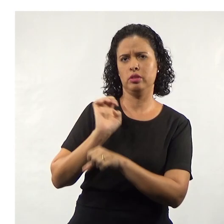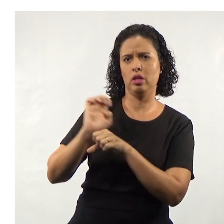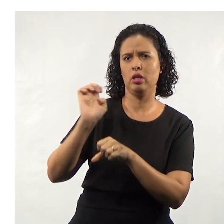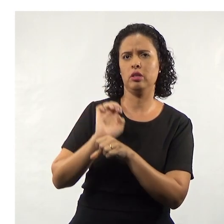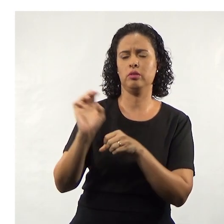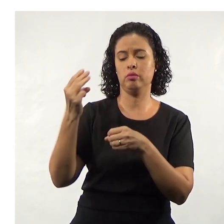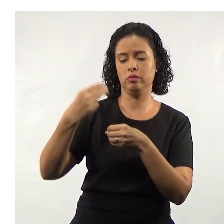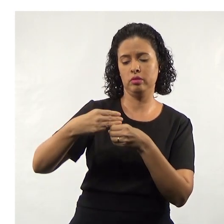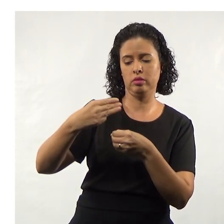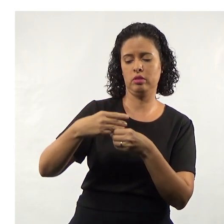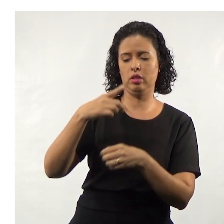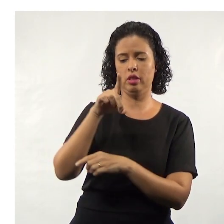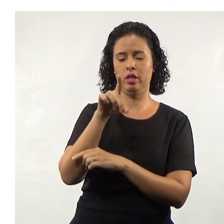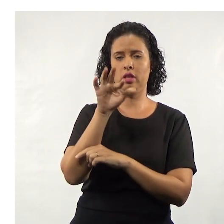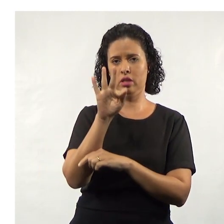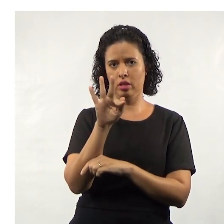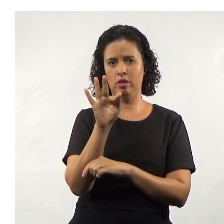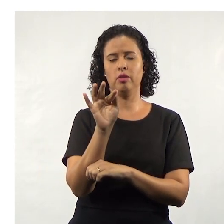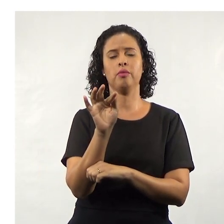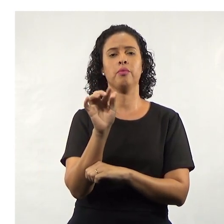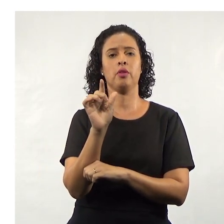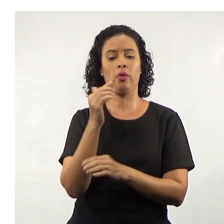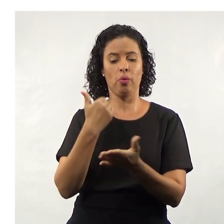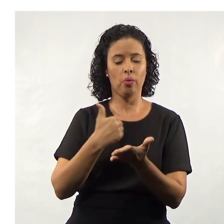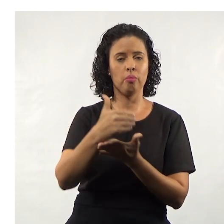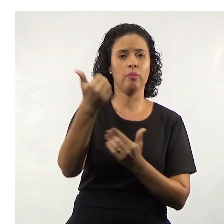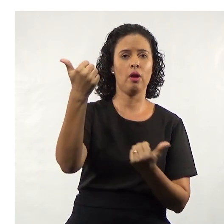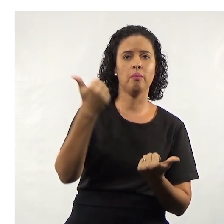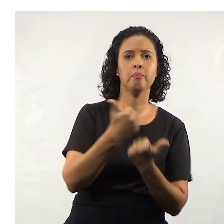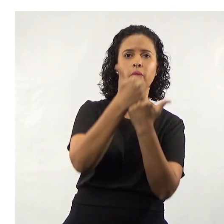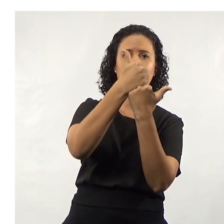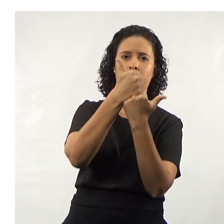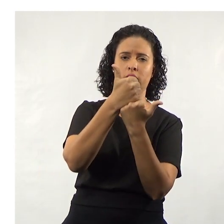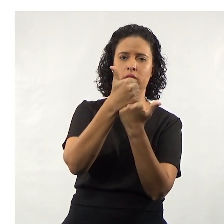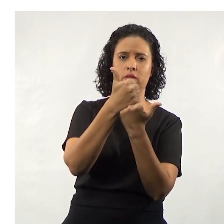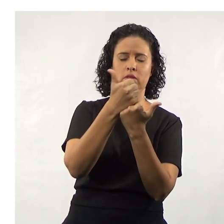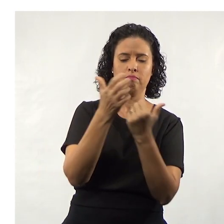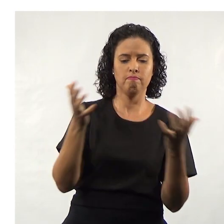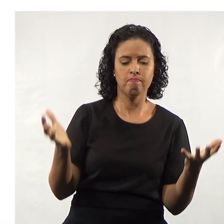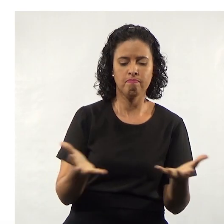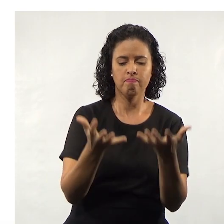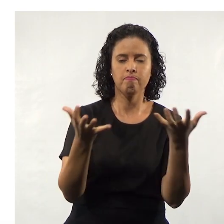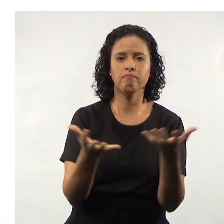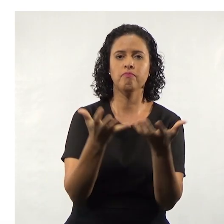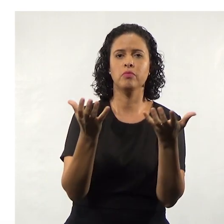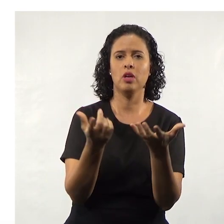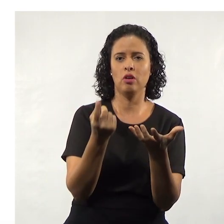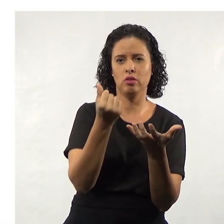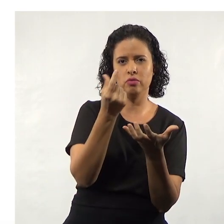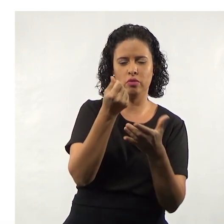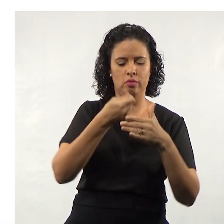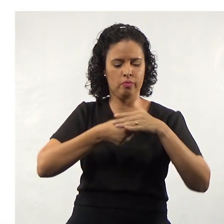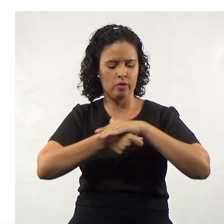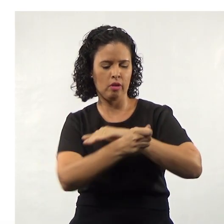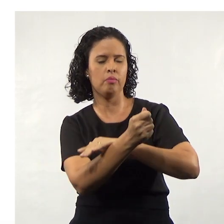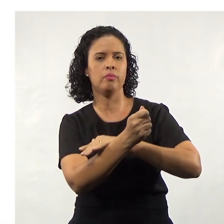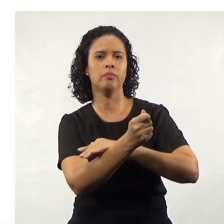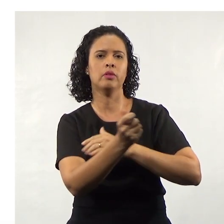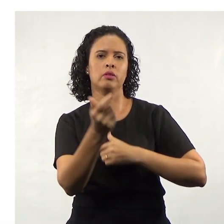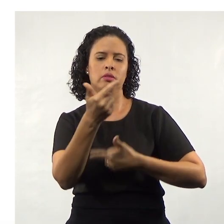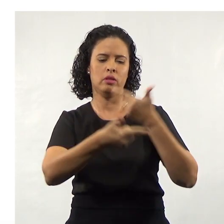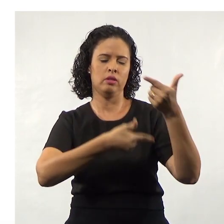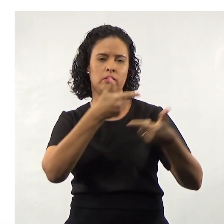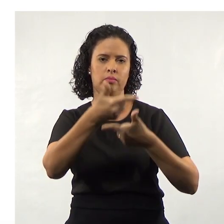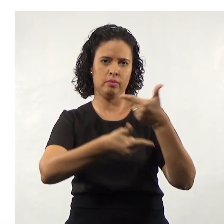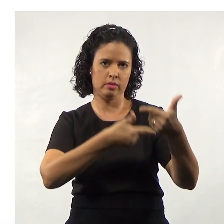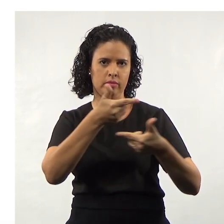além do Distrito Federal, passem a apoiar e fomentar o financiamento de capital de trabalho